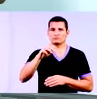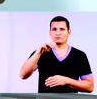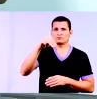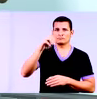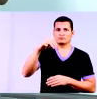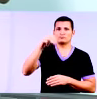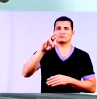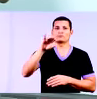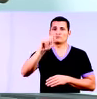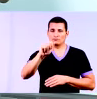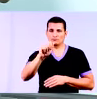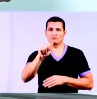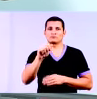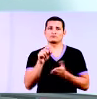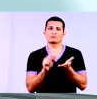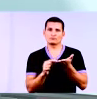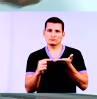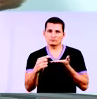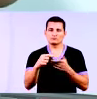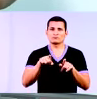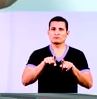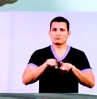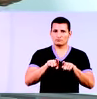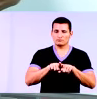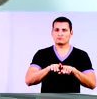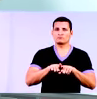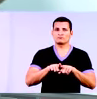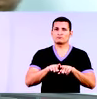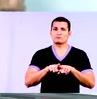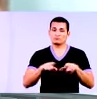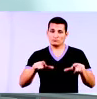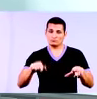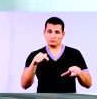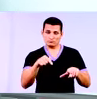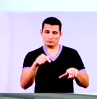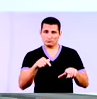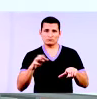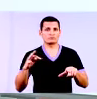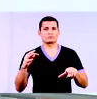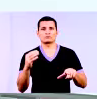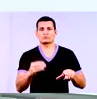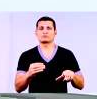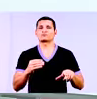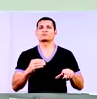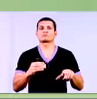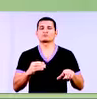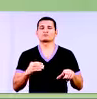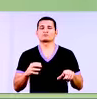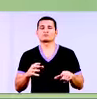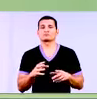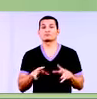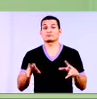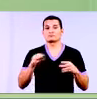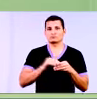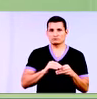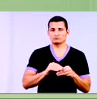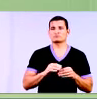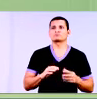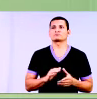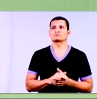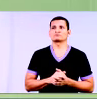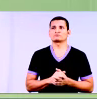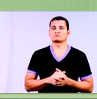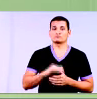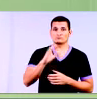barramentos e os dispositivos de entrada e saída conectados nessa placa-mãe, tudo isso de uma forma integrada. Na CPU,